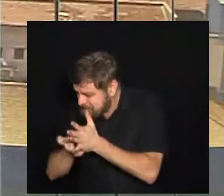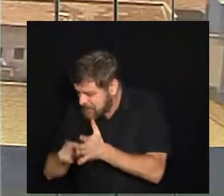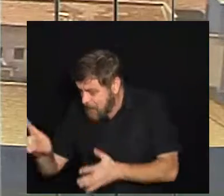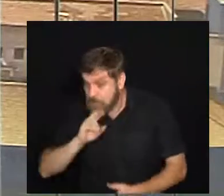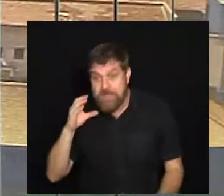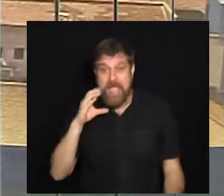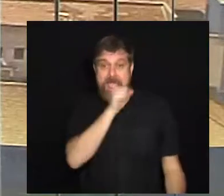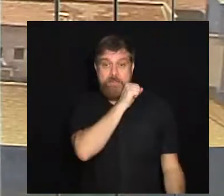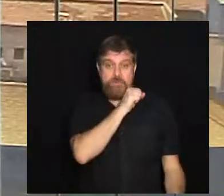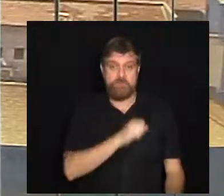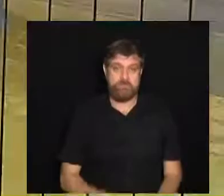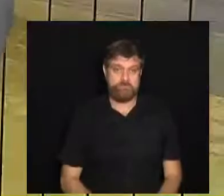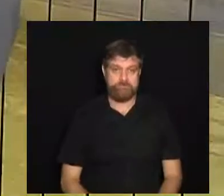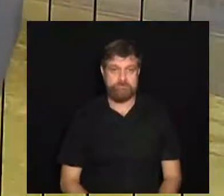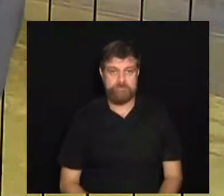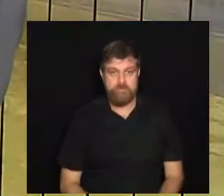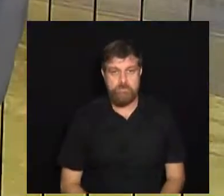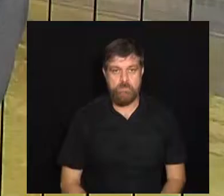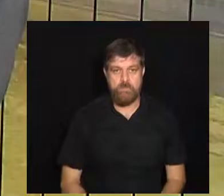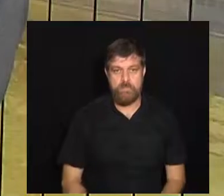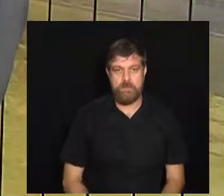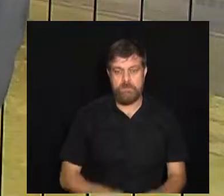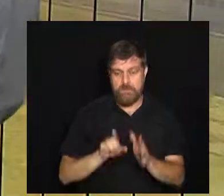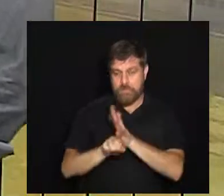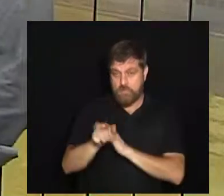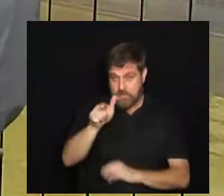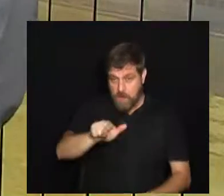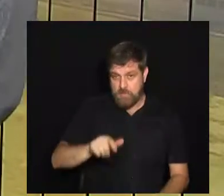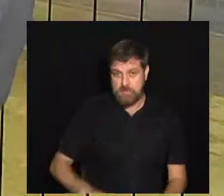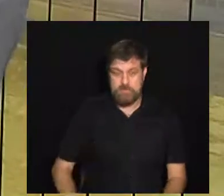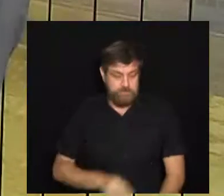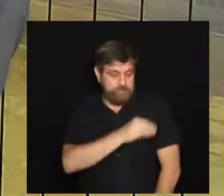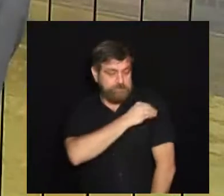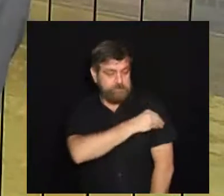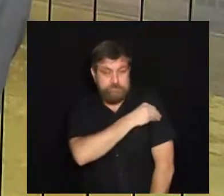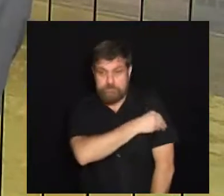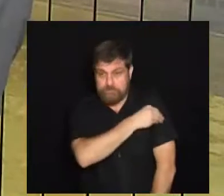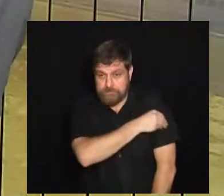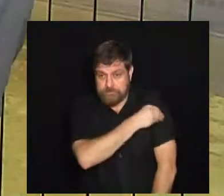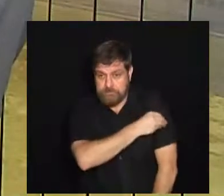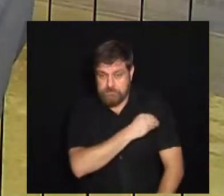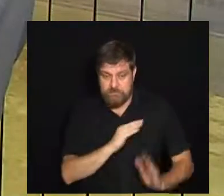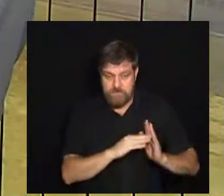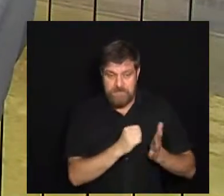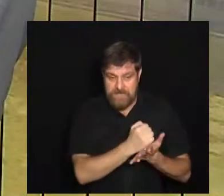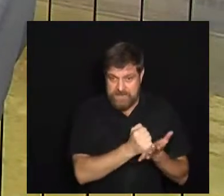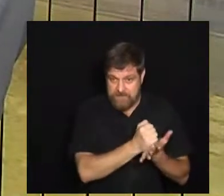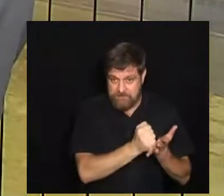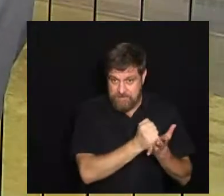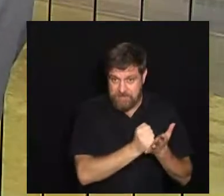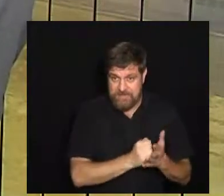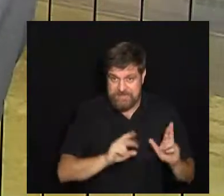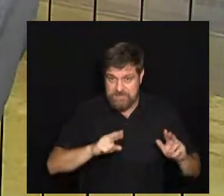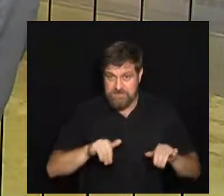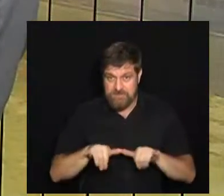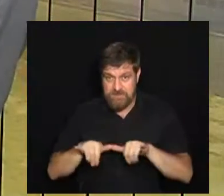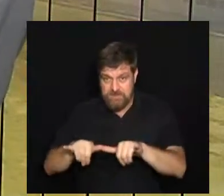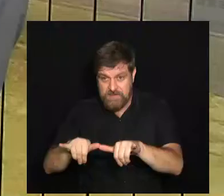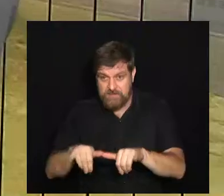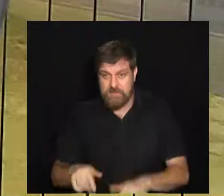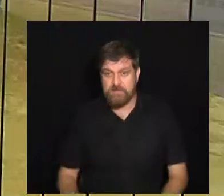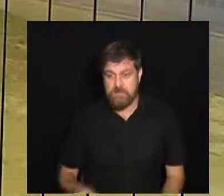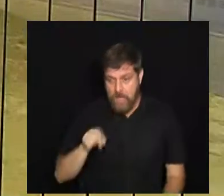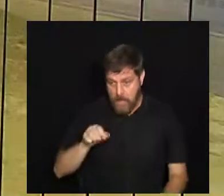responder logo ok vamos lá mais uma pergunta álcool gel da farmácia é diferente do supermercado o do